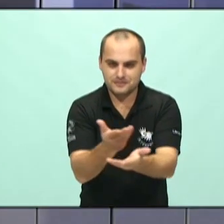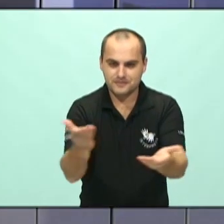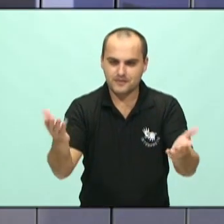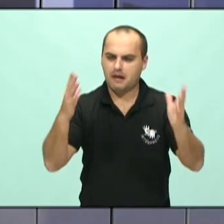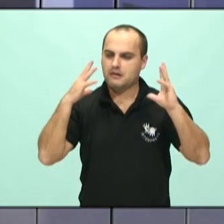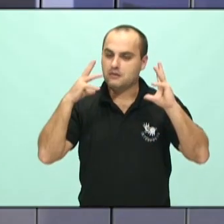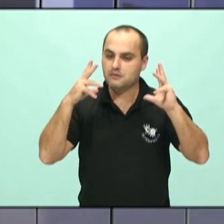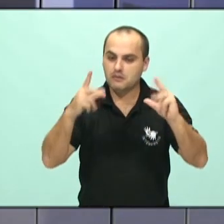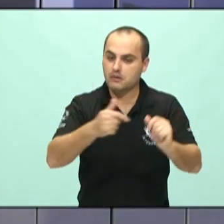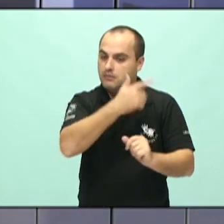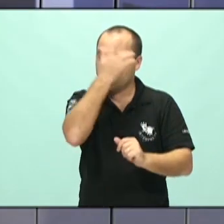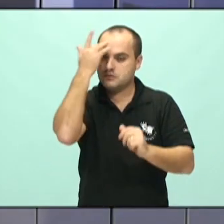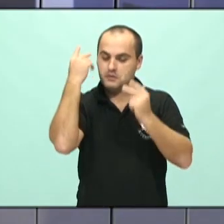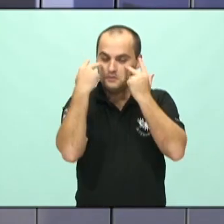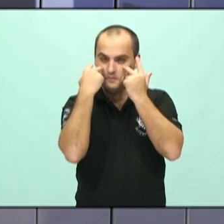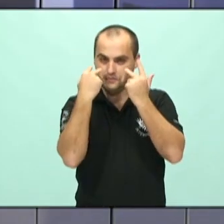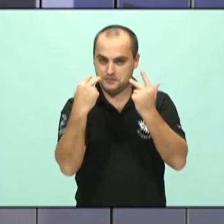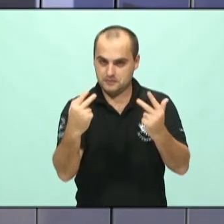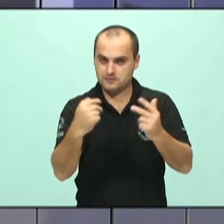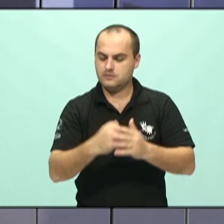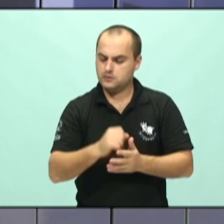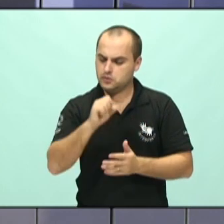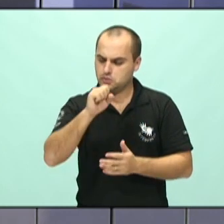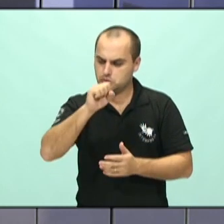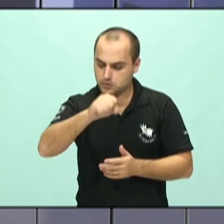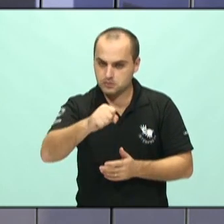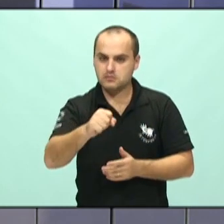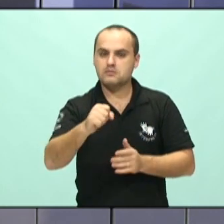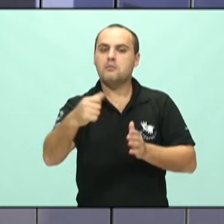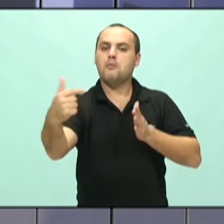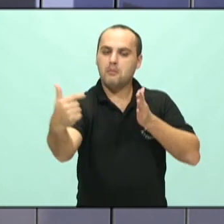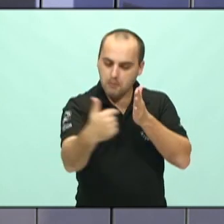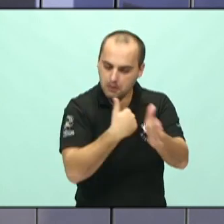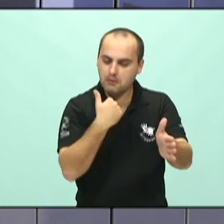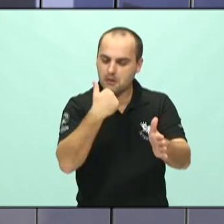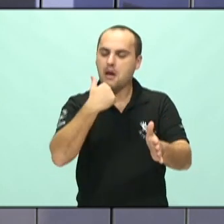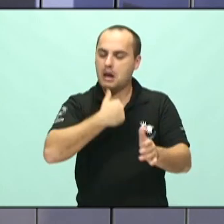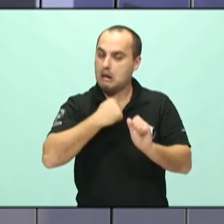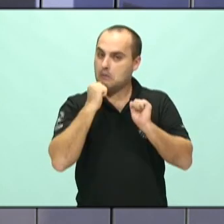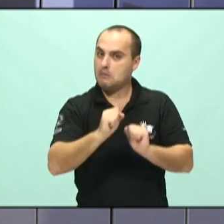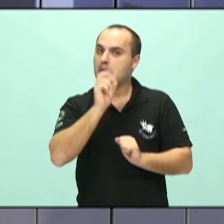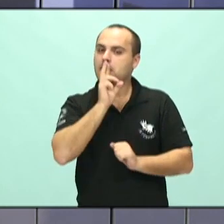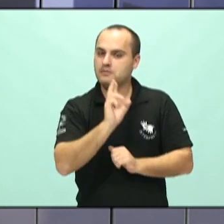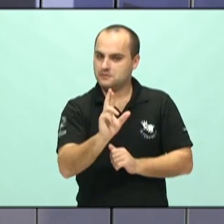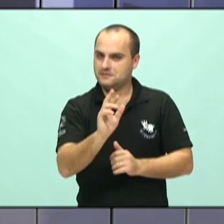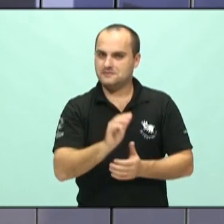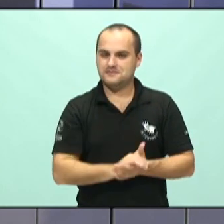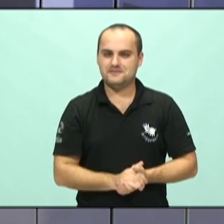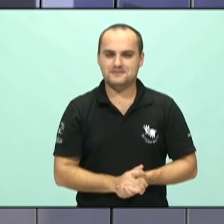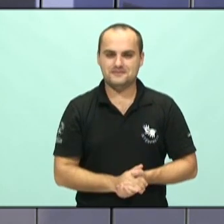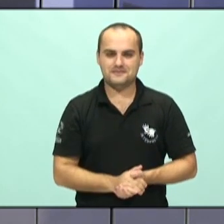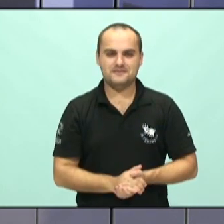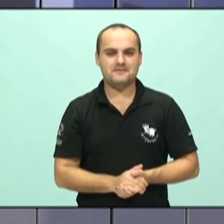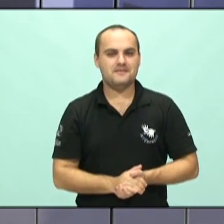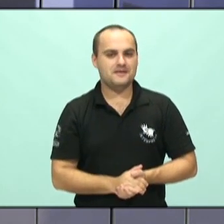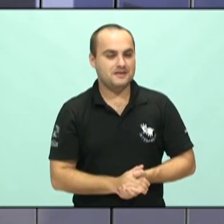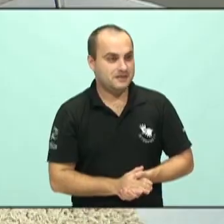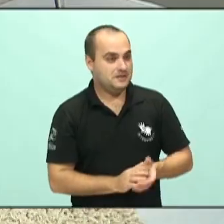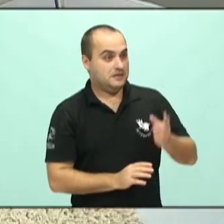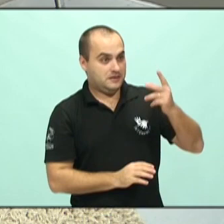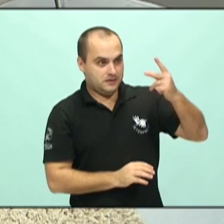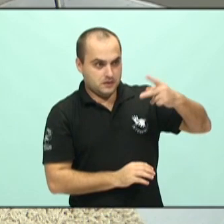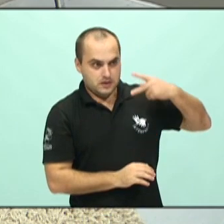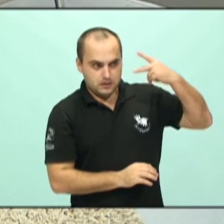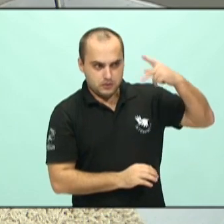os nossos telespectadores. Estamos às ordens. Pergunta, o que eu puder eu respondo. Rapaz, senhor vereador, tem aqui uma